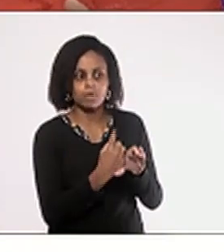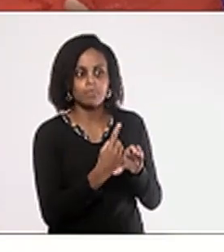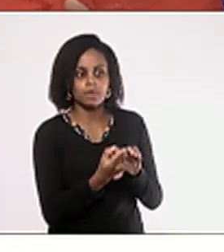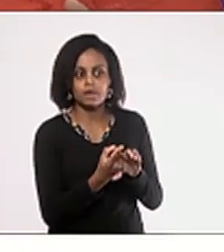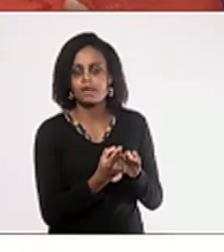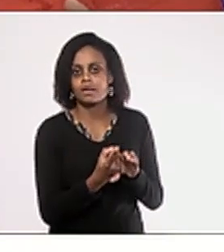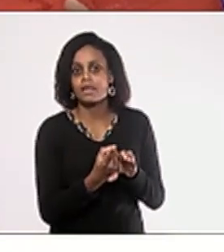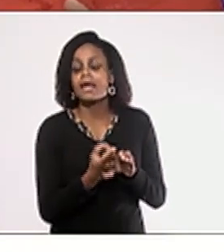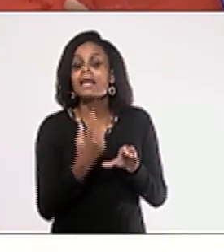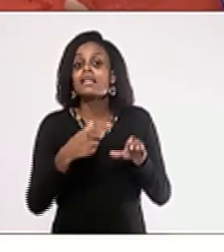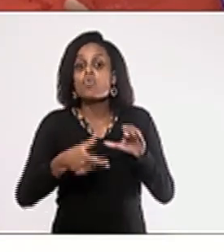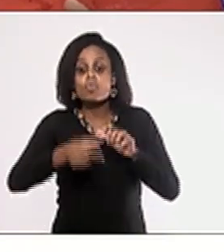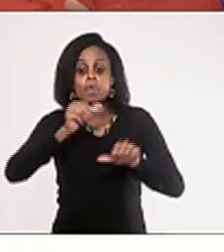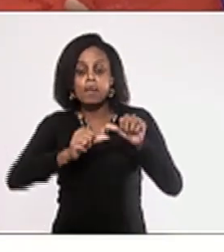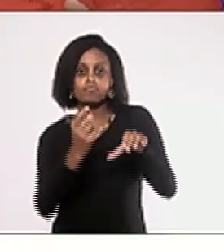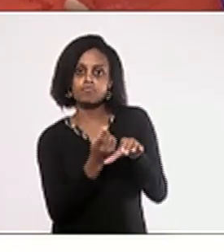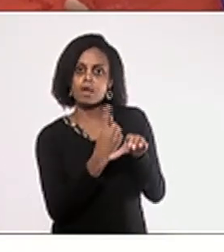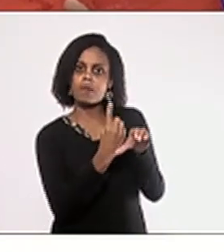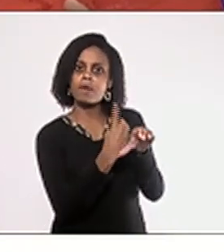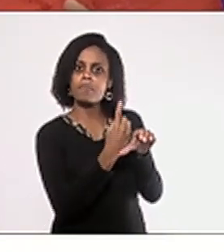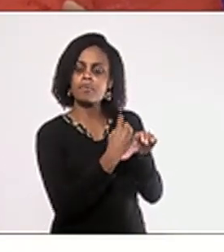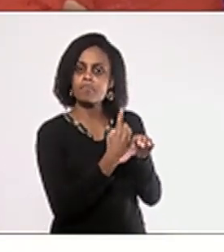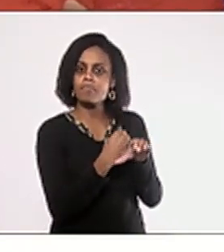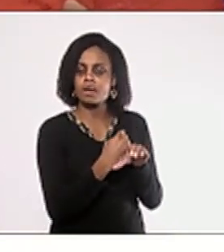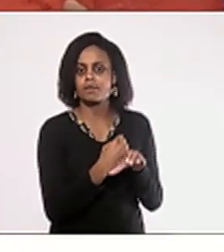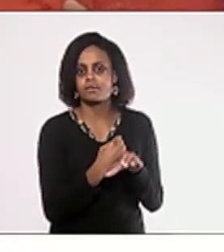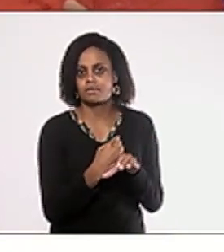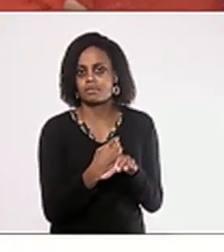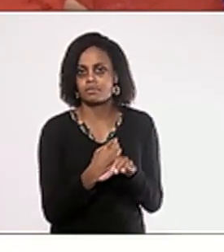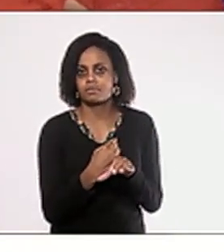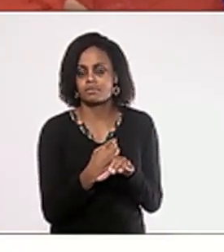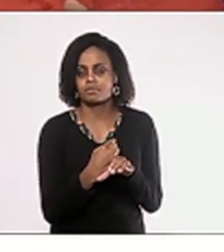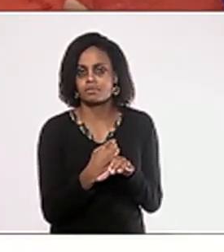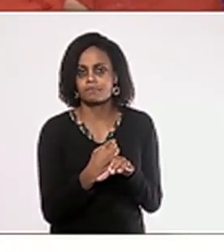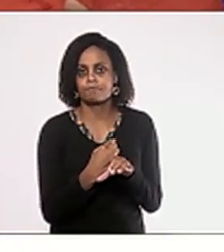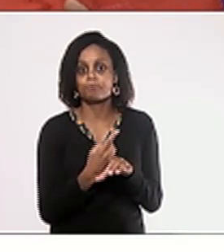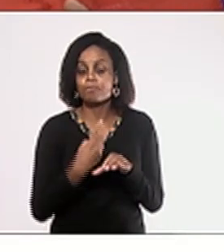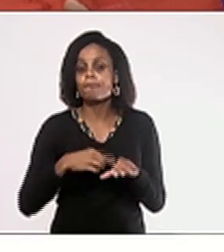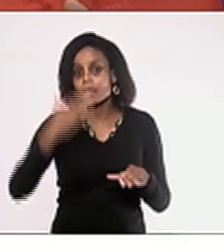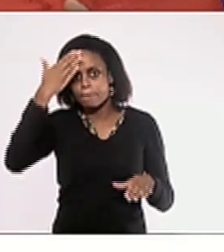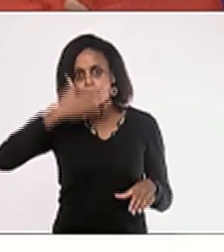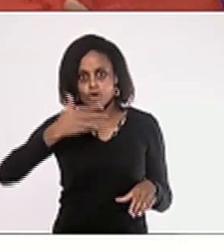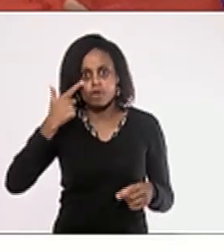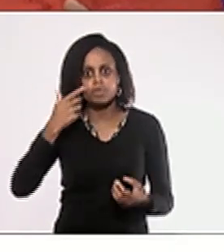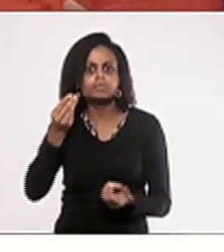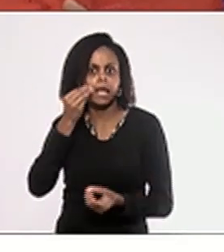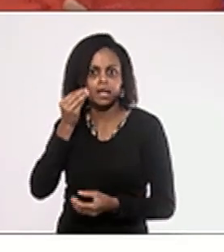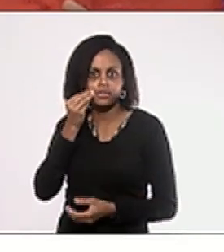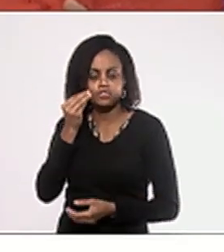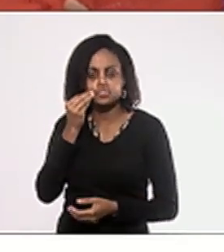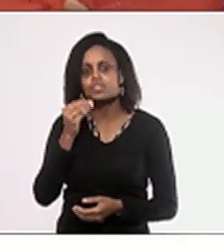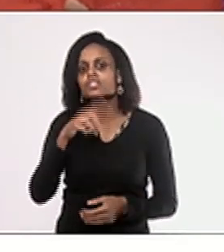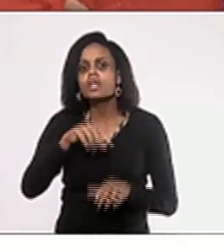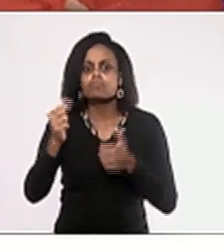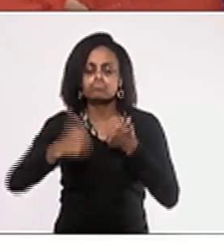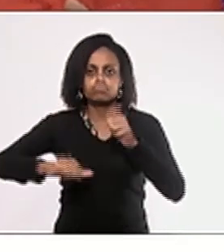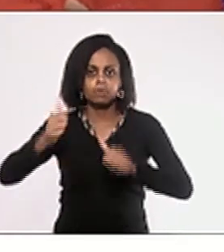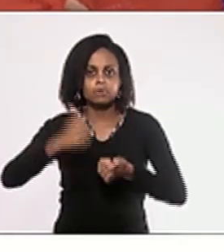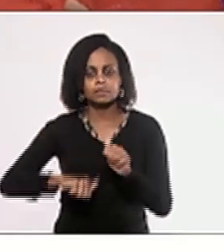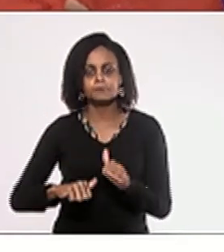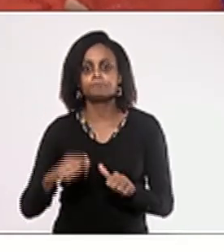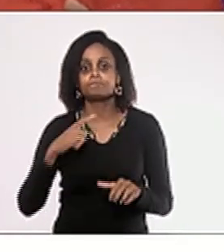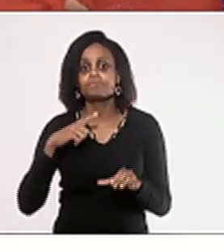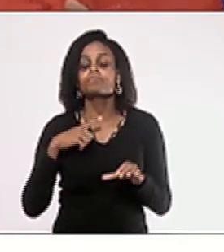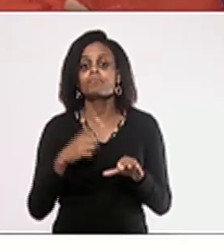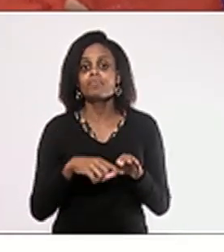desmarcando o consumo. Ele faz a admissão ao contrário. E isso a gente prova até em testes de laboratório. Ele